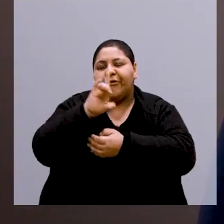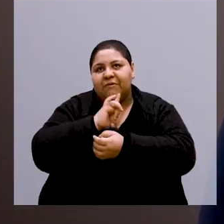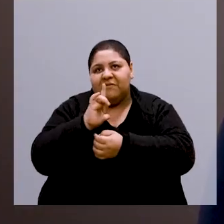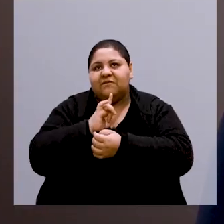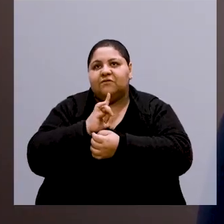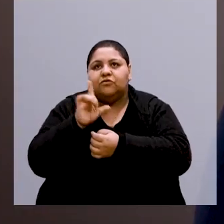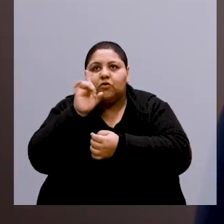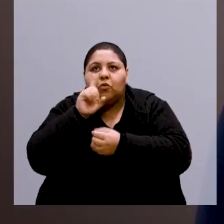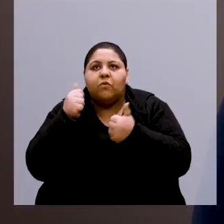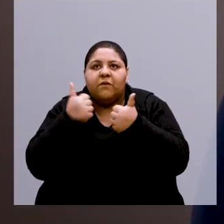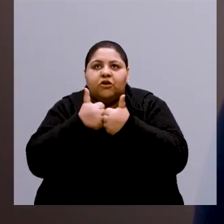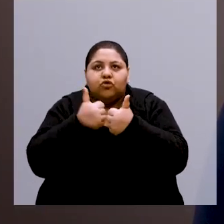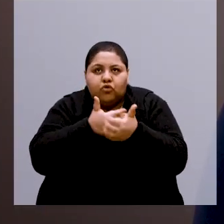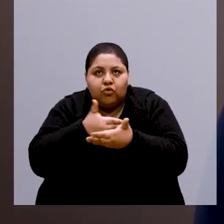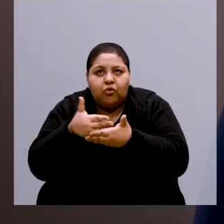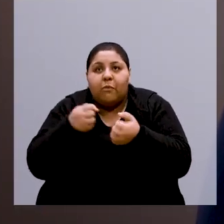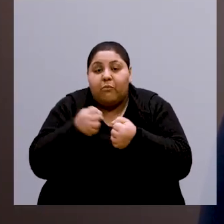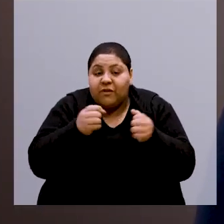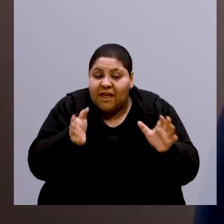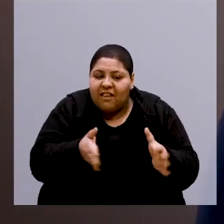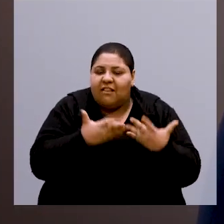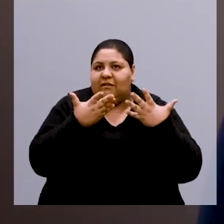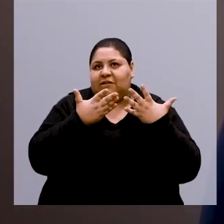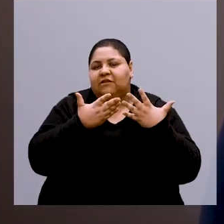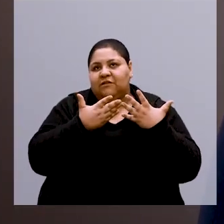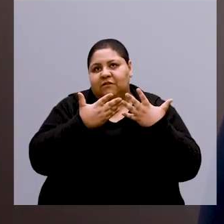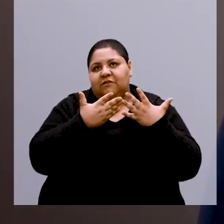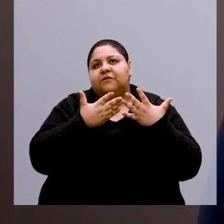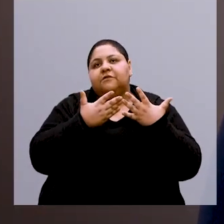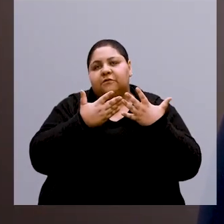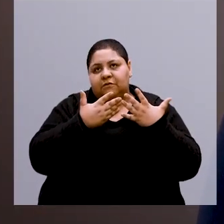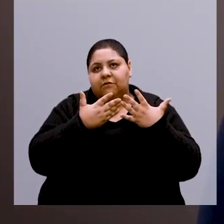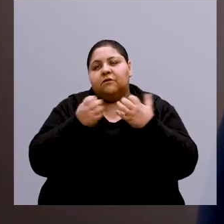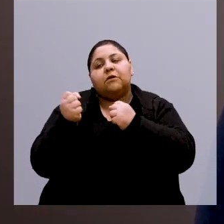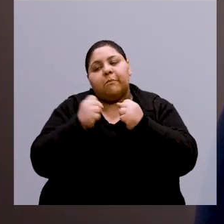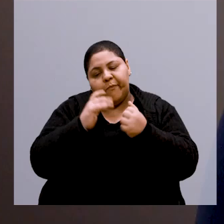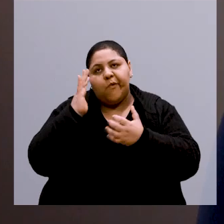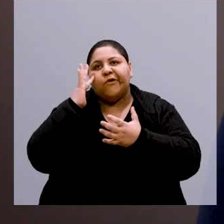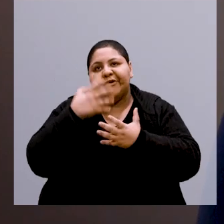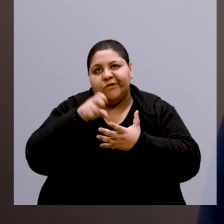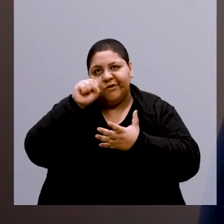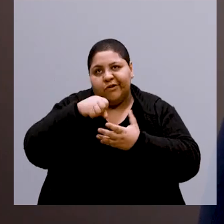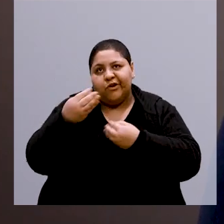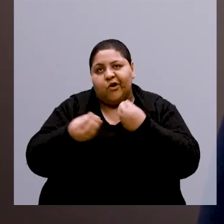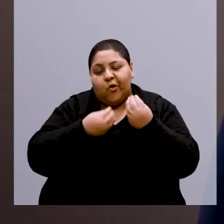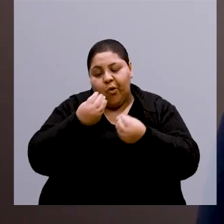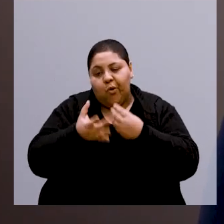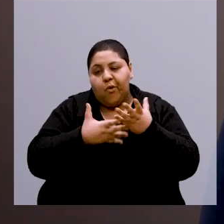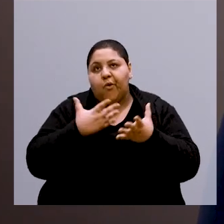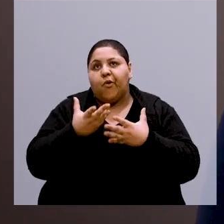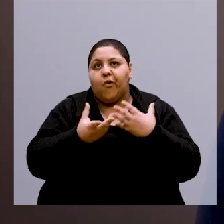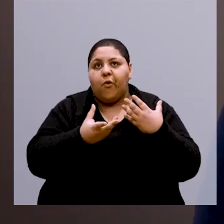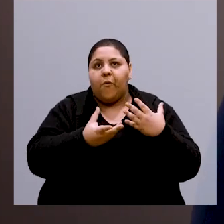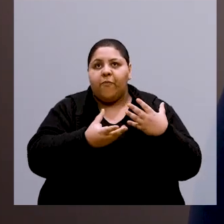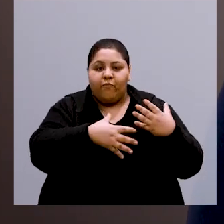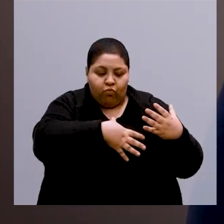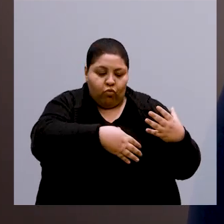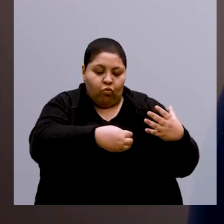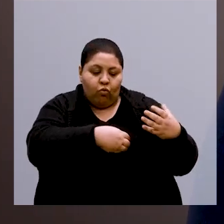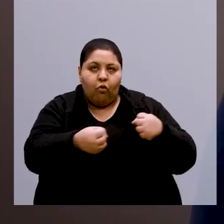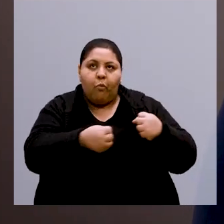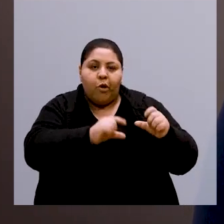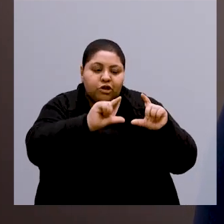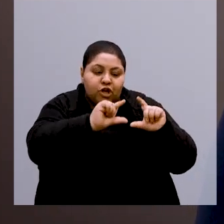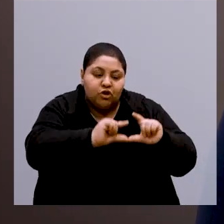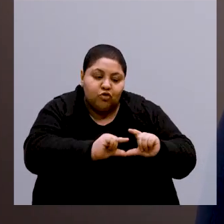para a gente ter essa mãe junto com o bebê e poder estimular o máximo possível, e realmente, Pode acontecer sim, conforme ele vai se